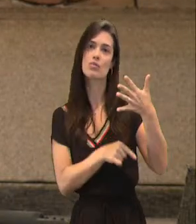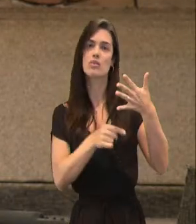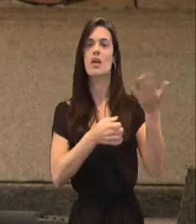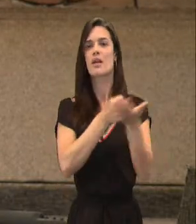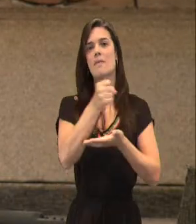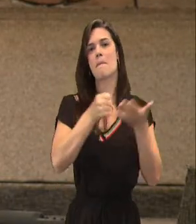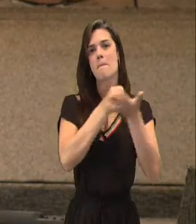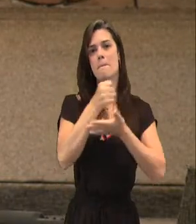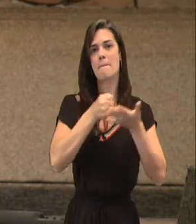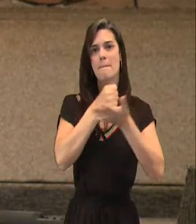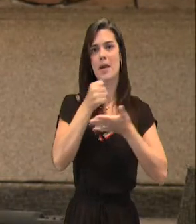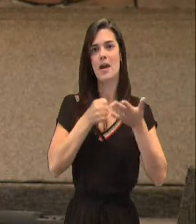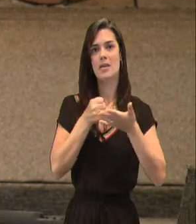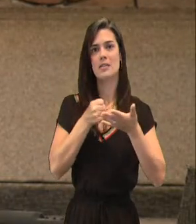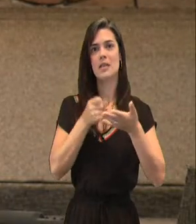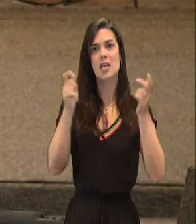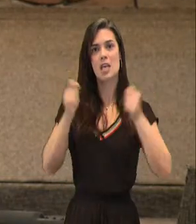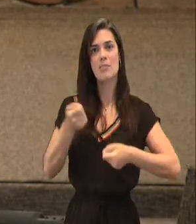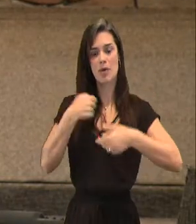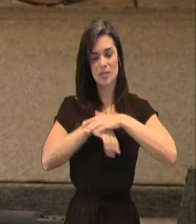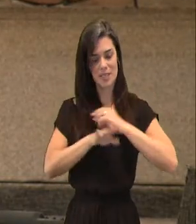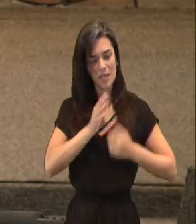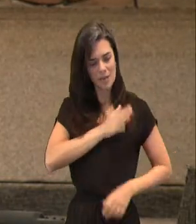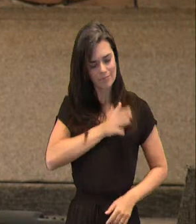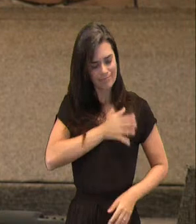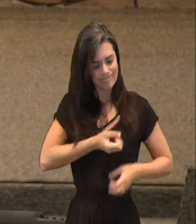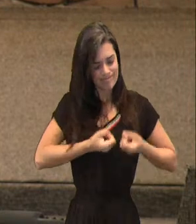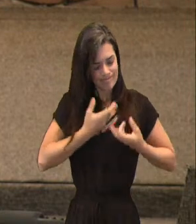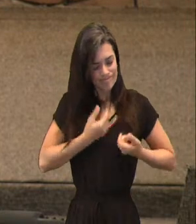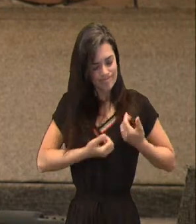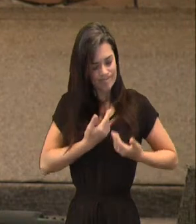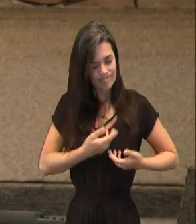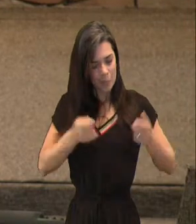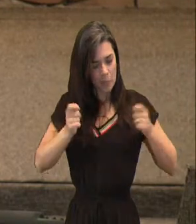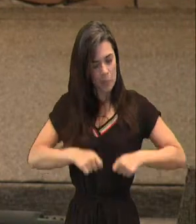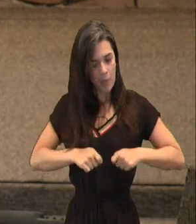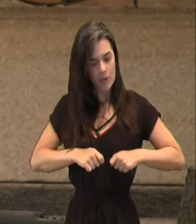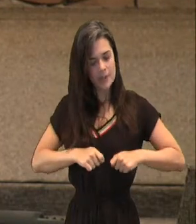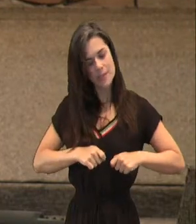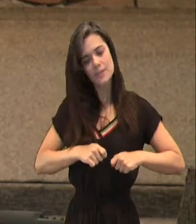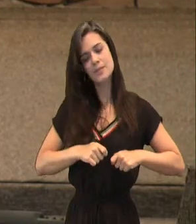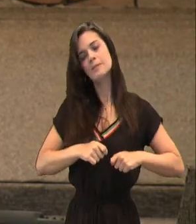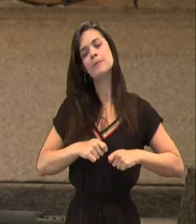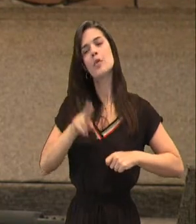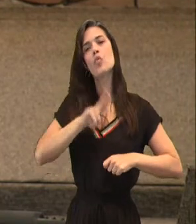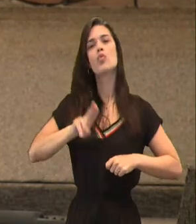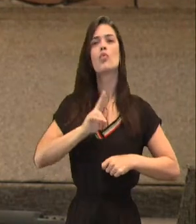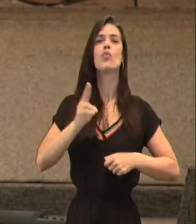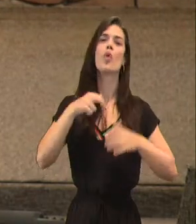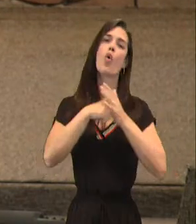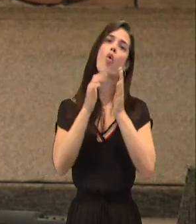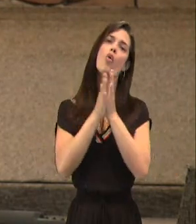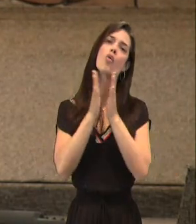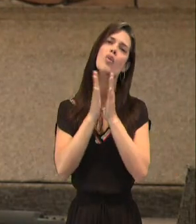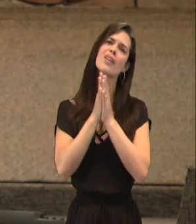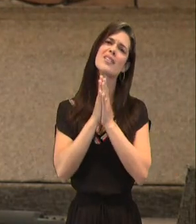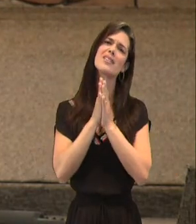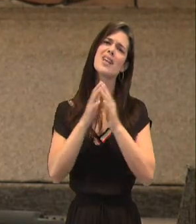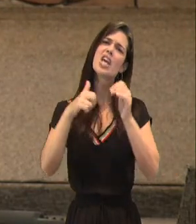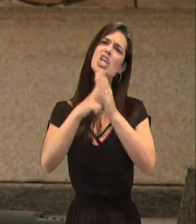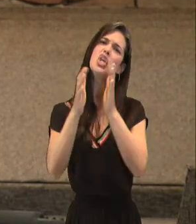seu coração, possam permear todas as nossas orações, que jamais a nossa oração